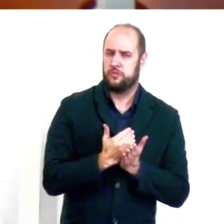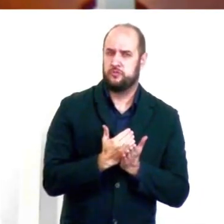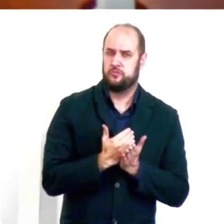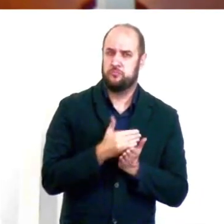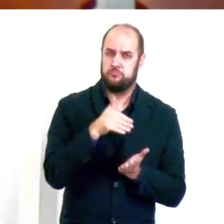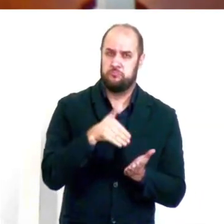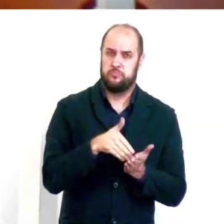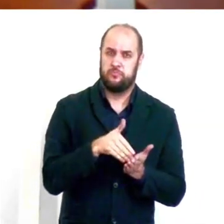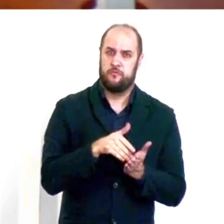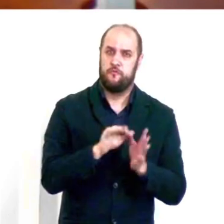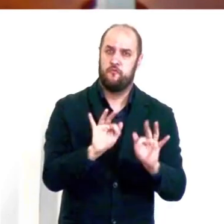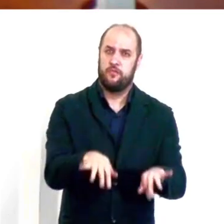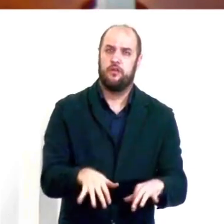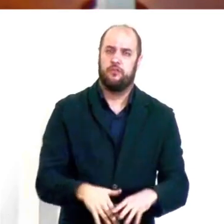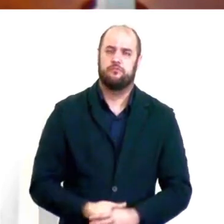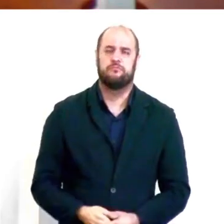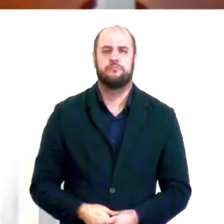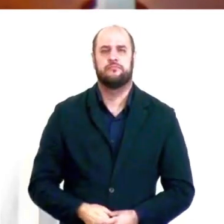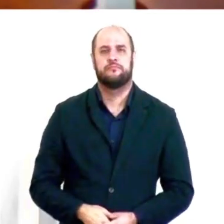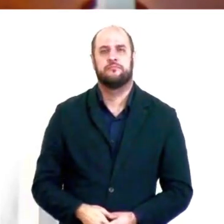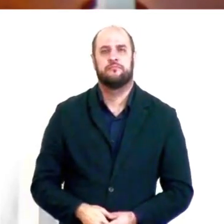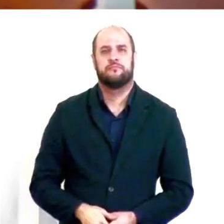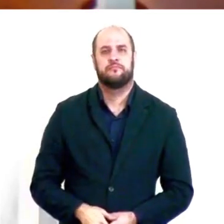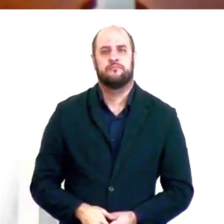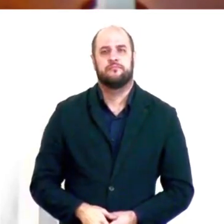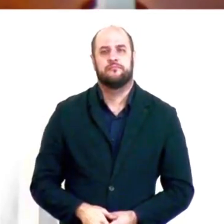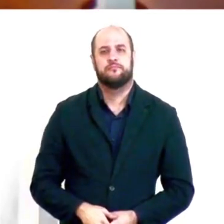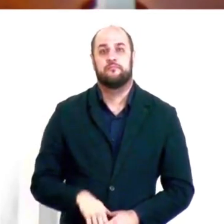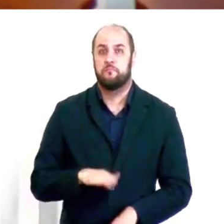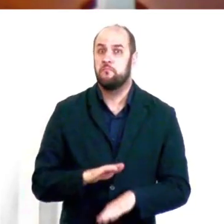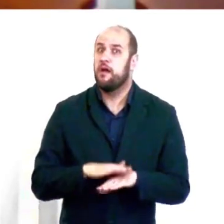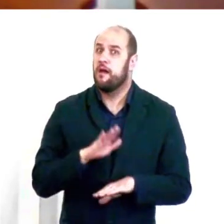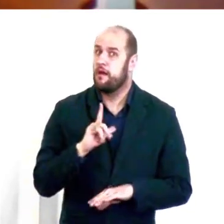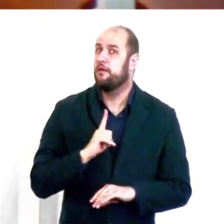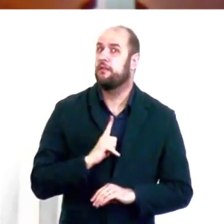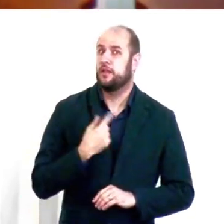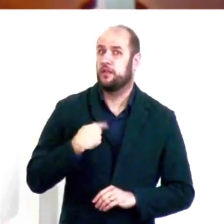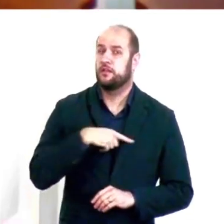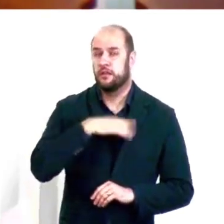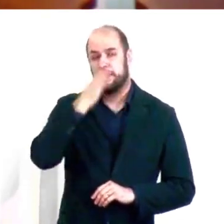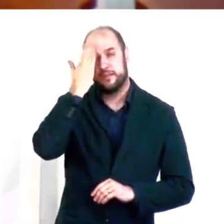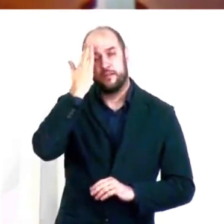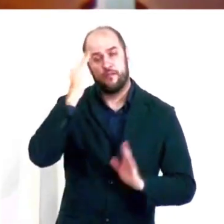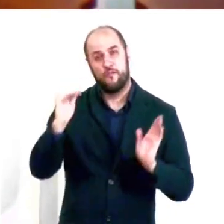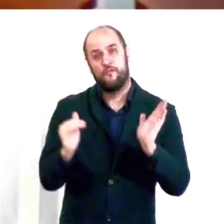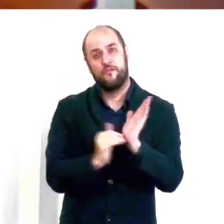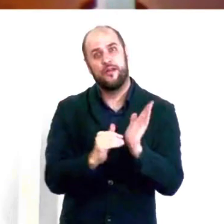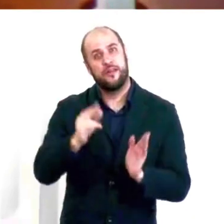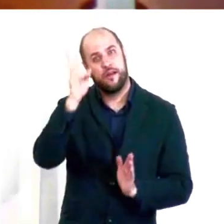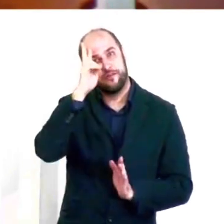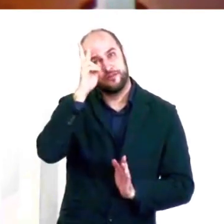fim. E ainda mais, nós já sabemos o final da nossa história.